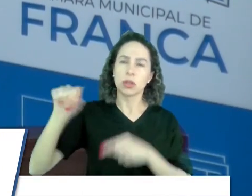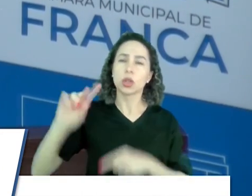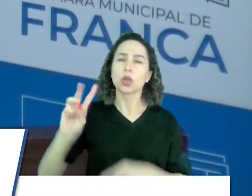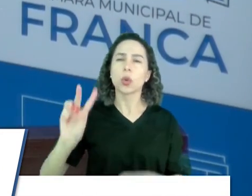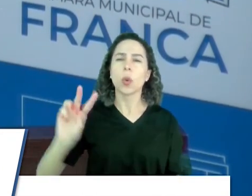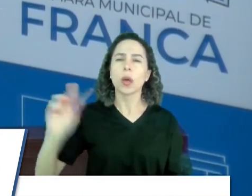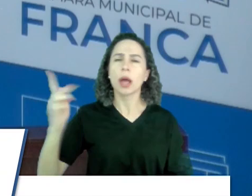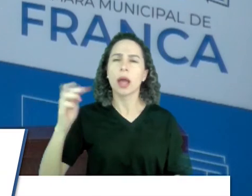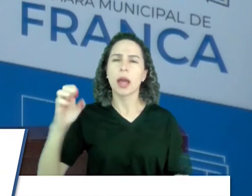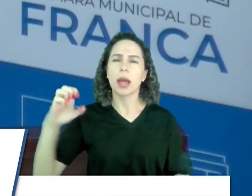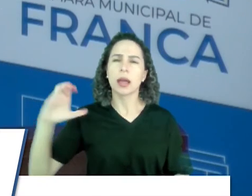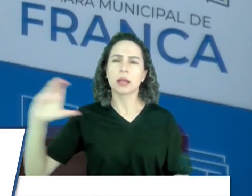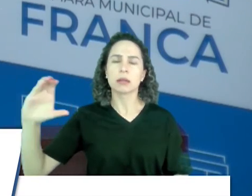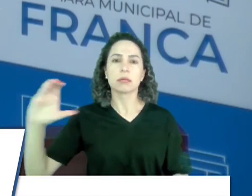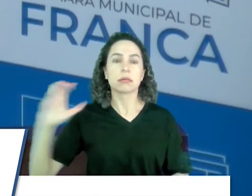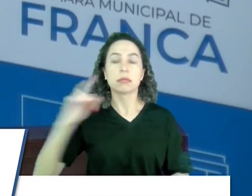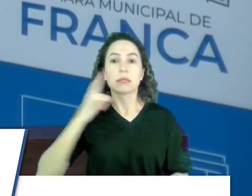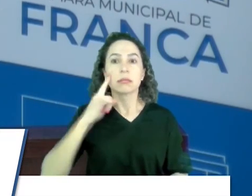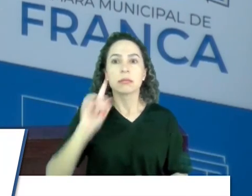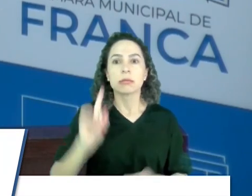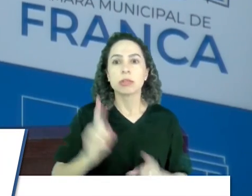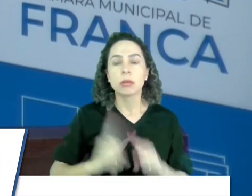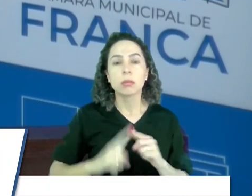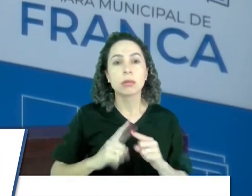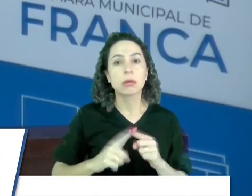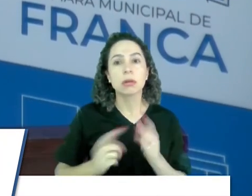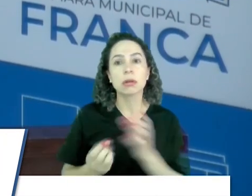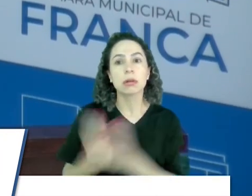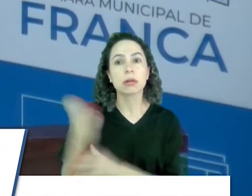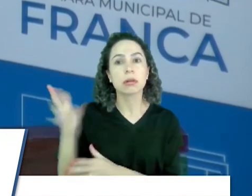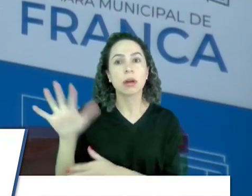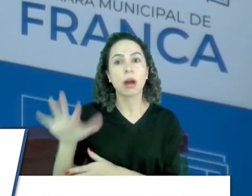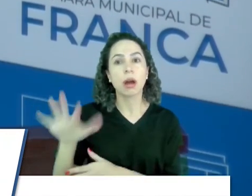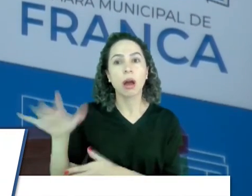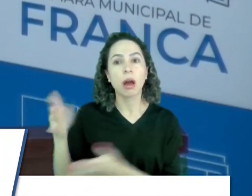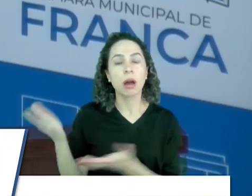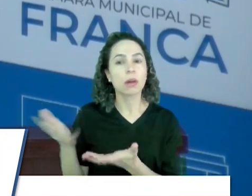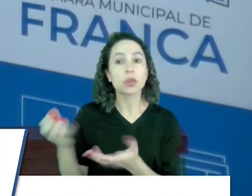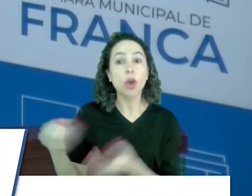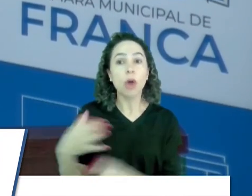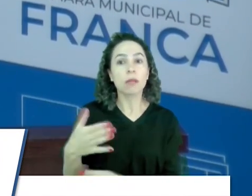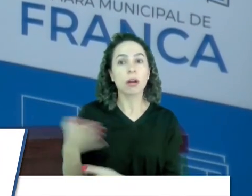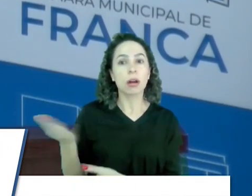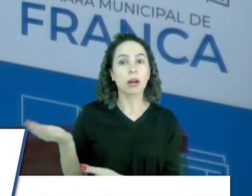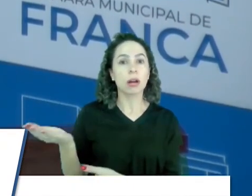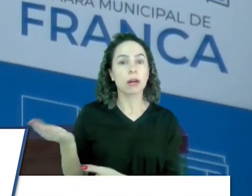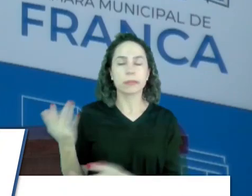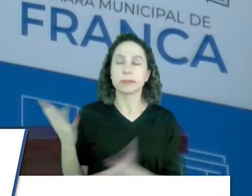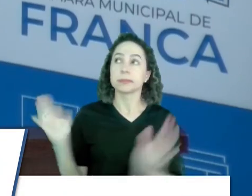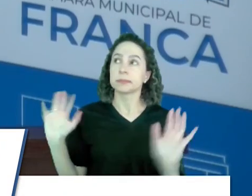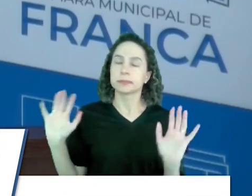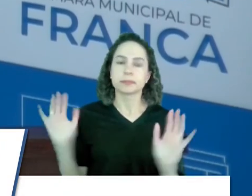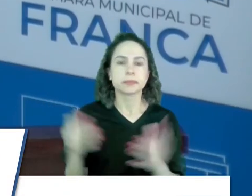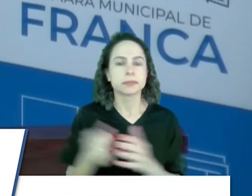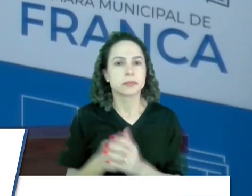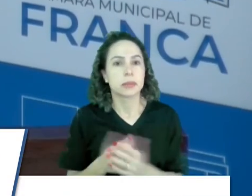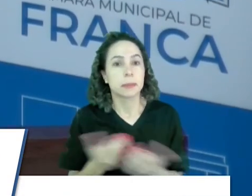Eu não sei por que surgiu essa área agora, essa nova área. Mas, enfim, o que